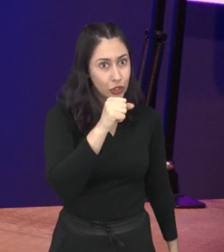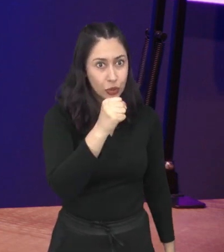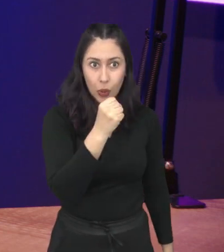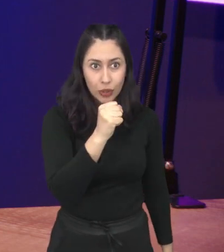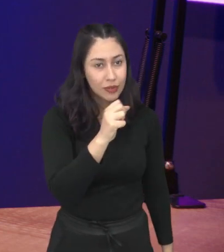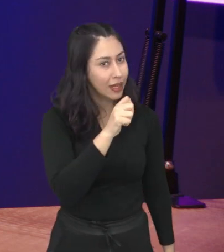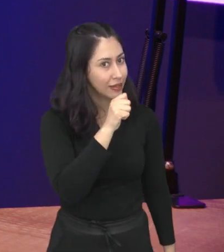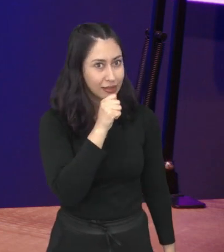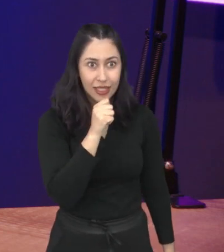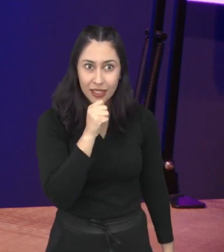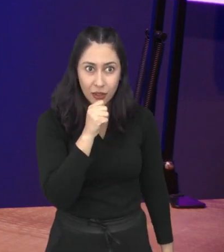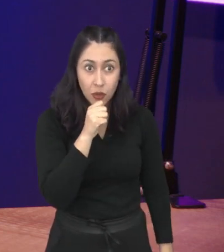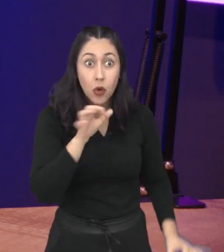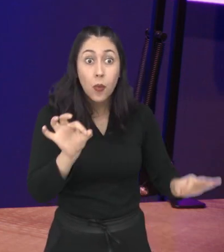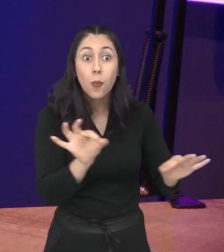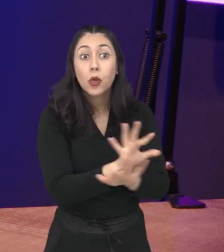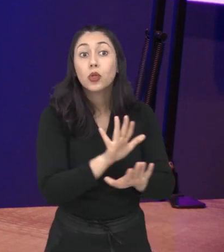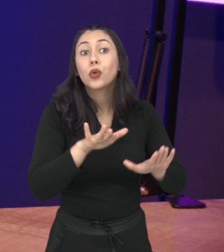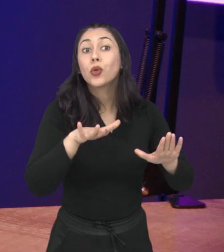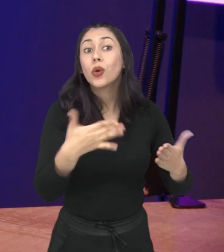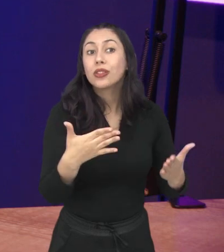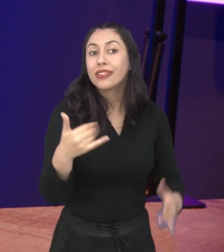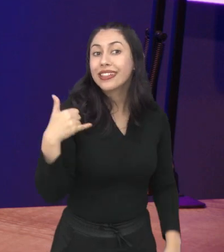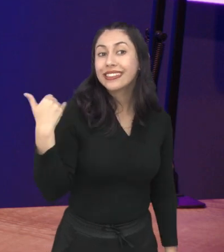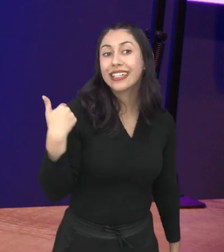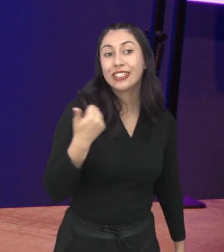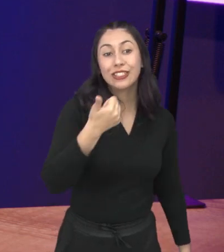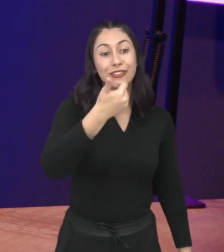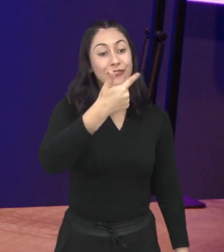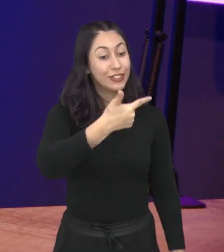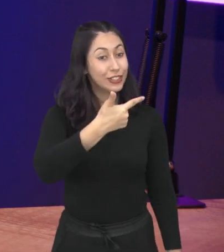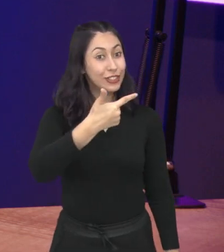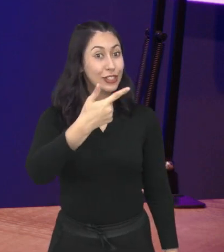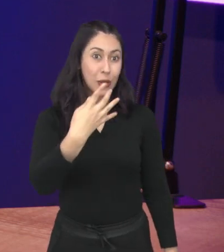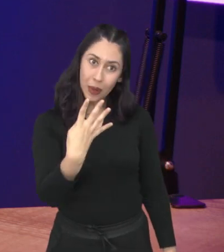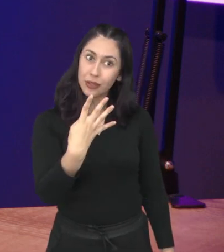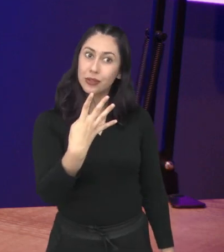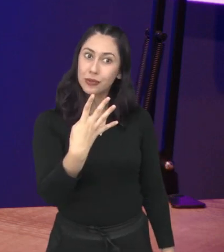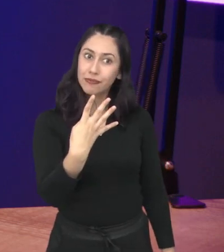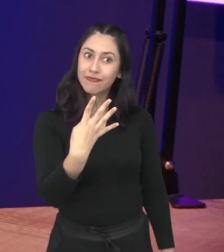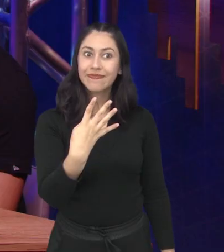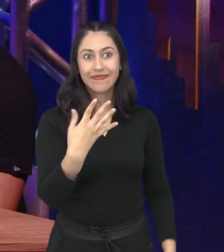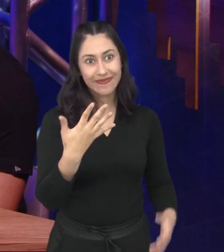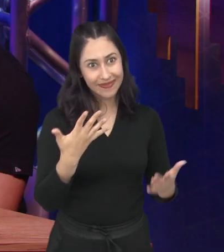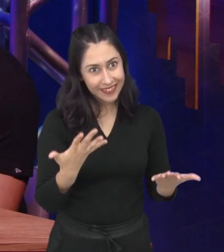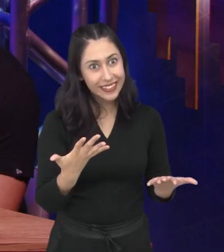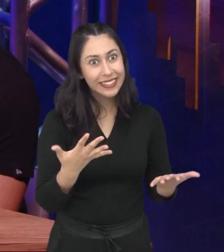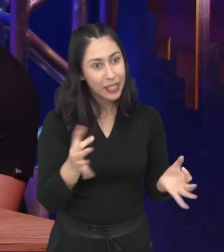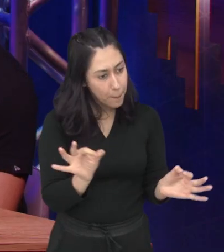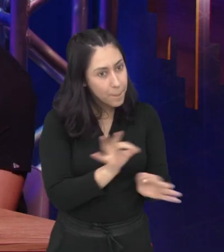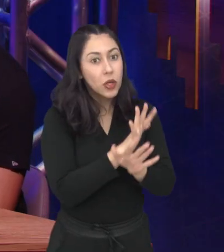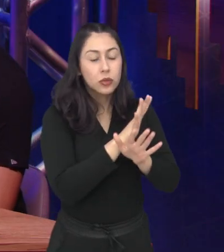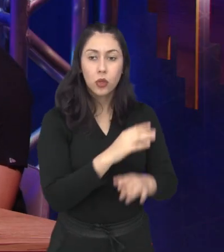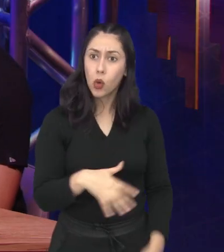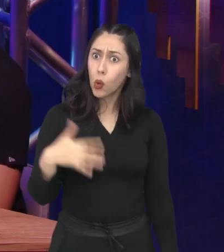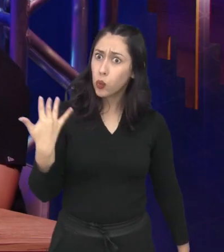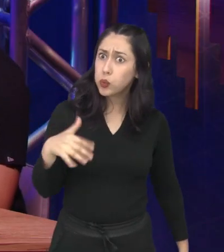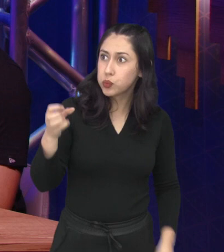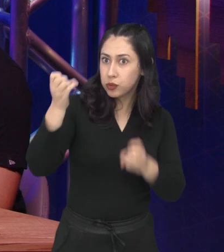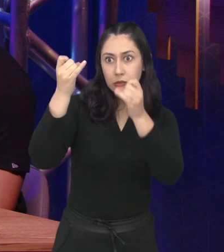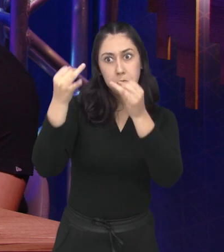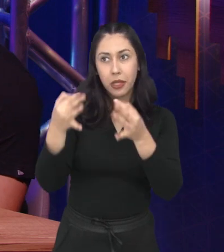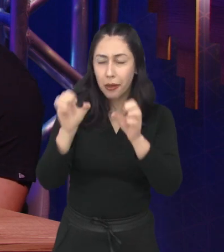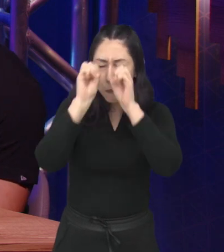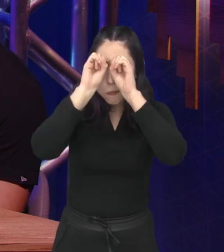até os 18 anos. Ele vai se desenvolver totalmente só até os 24 anos. Olha, isso vai precisar, né? Isso